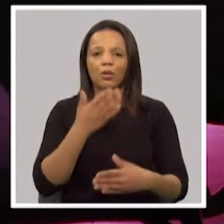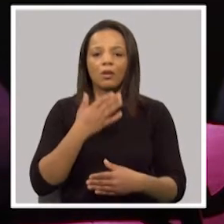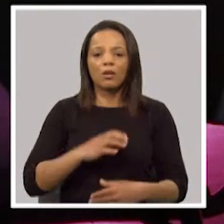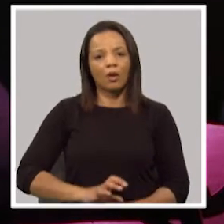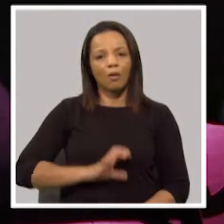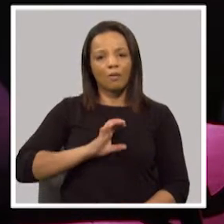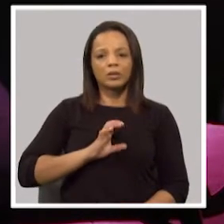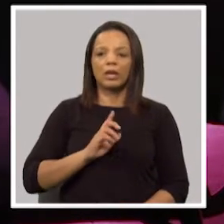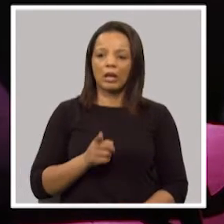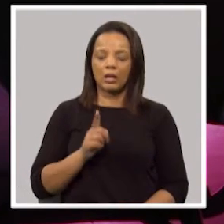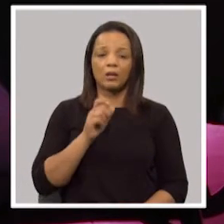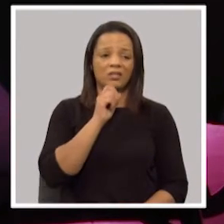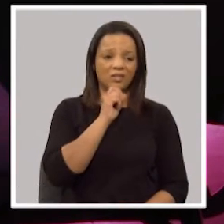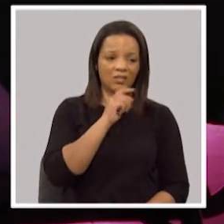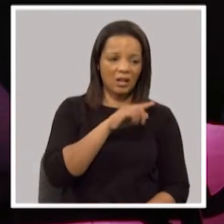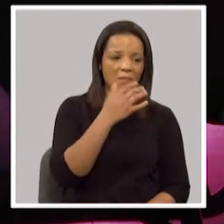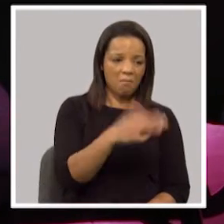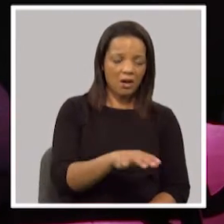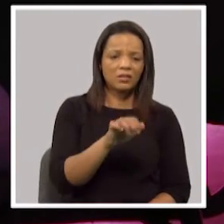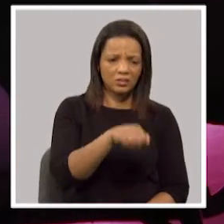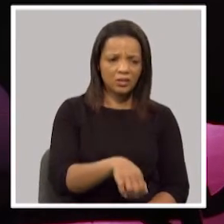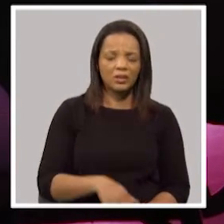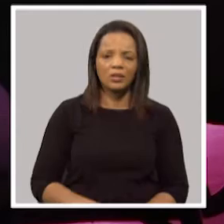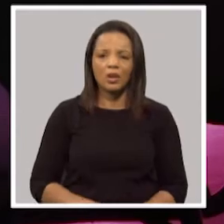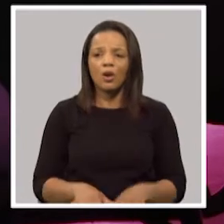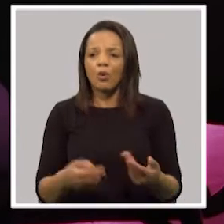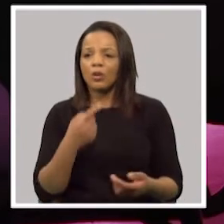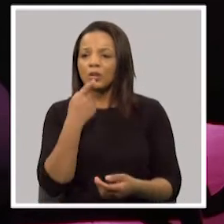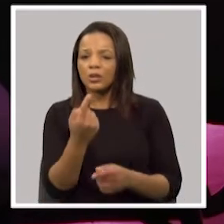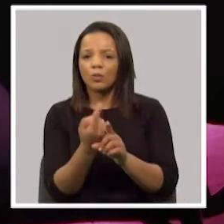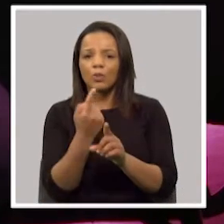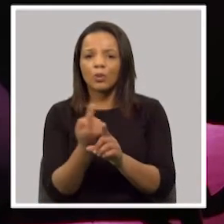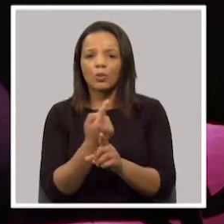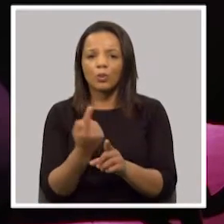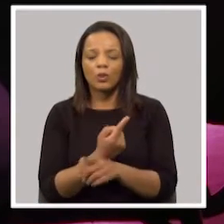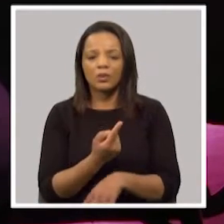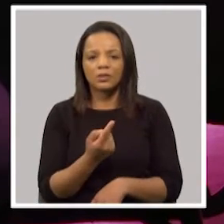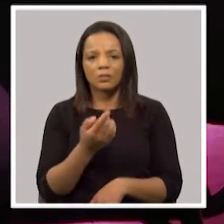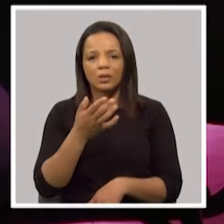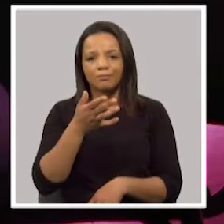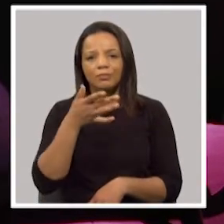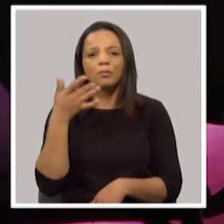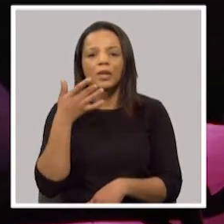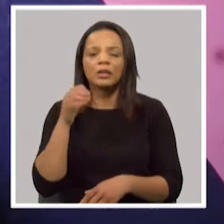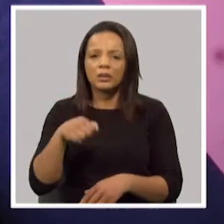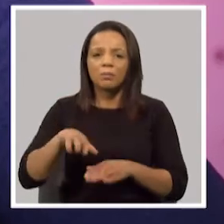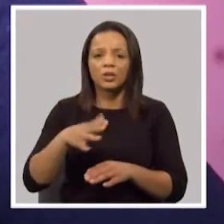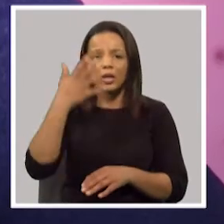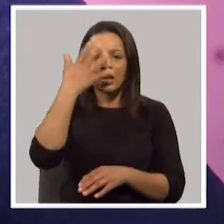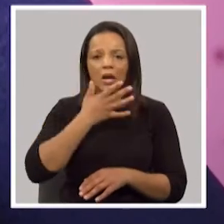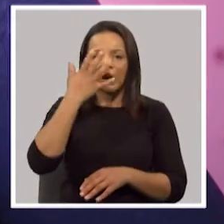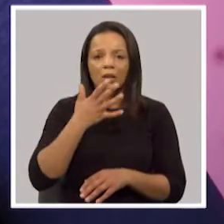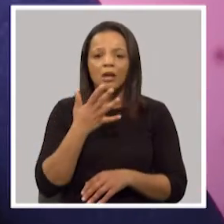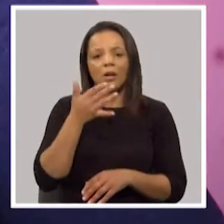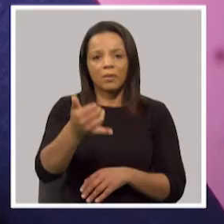tempo, ganhar essa confiança para, sim, isto pode correr mal, sim, eu posso dizer uma coisa que não, mais tonta, sim, mas amanhã é outro